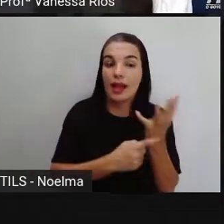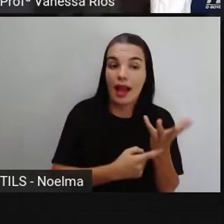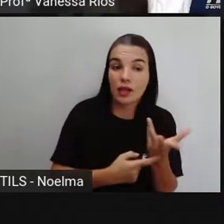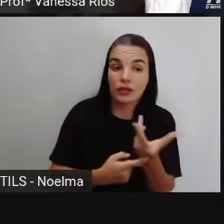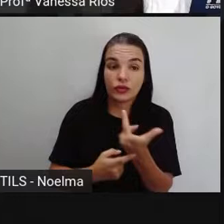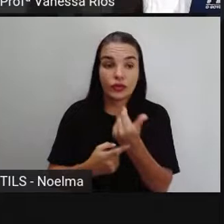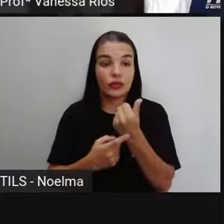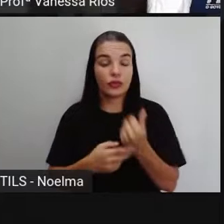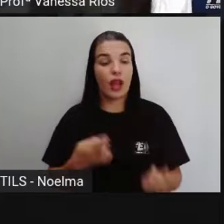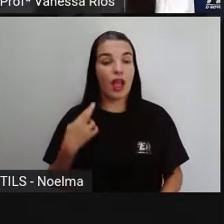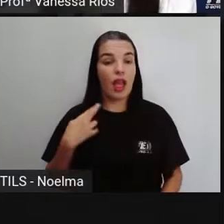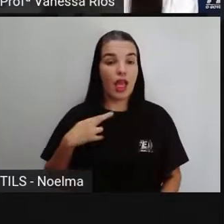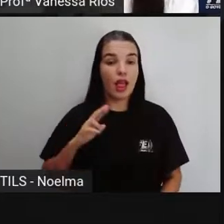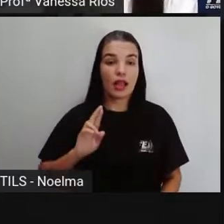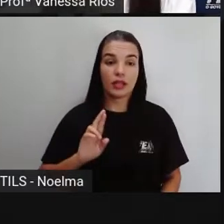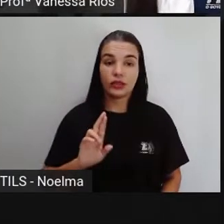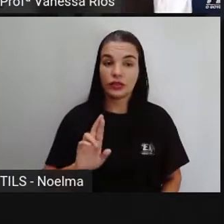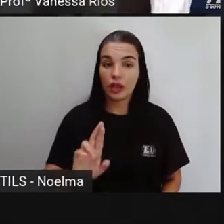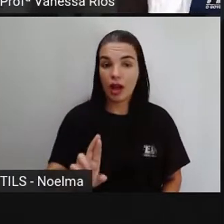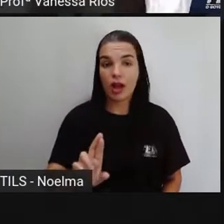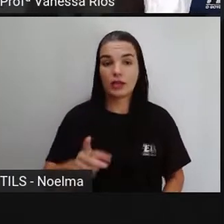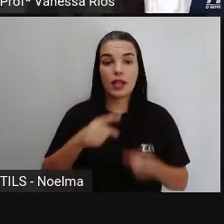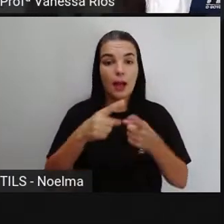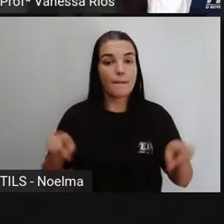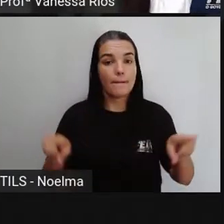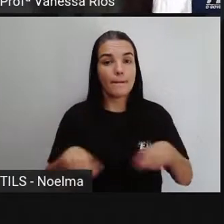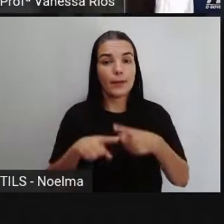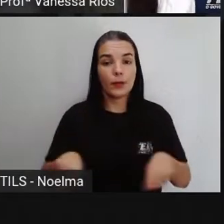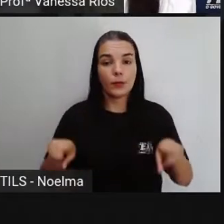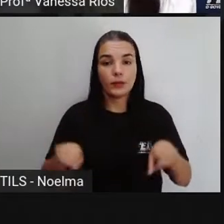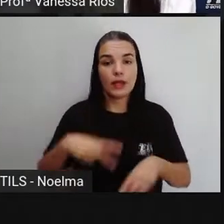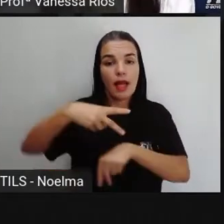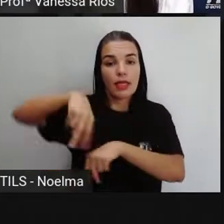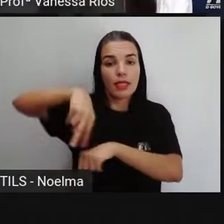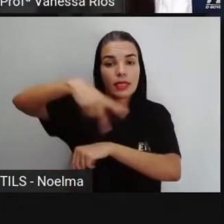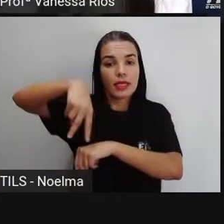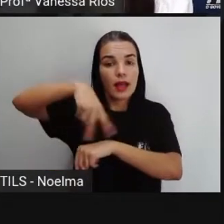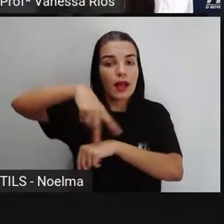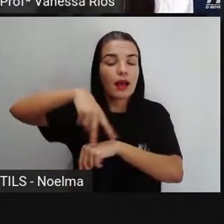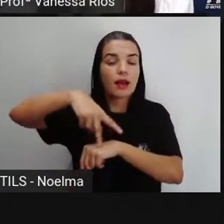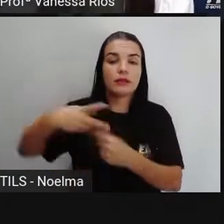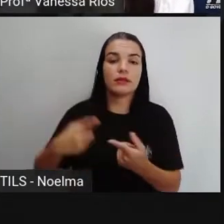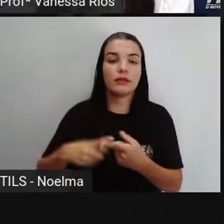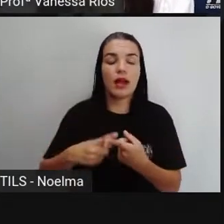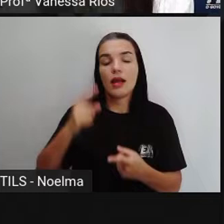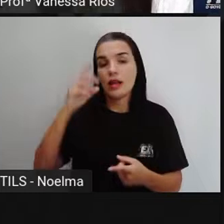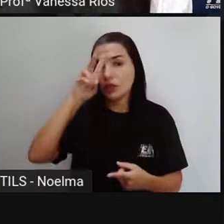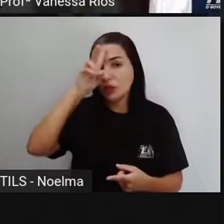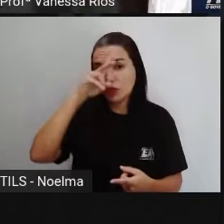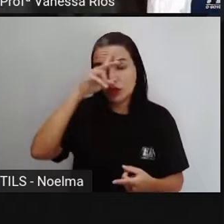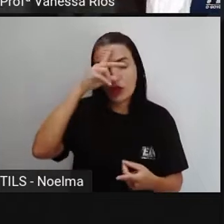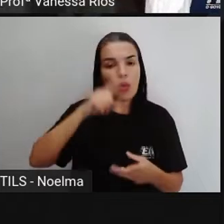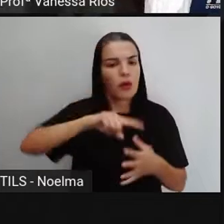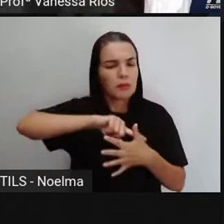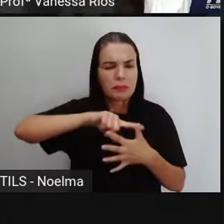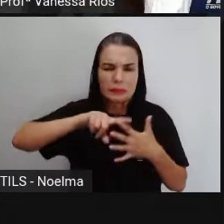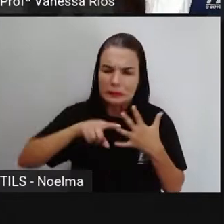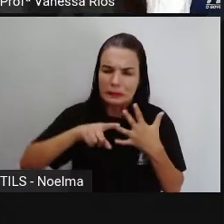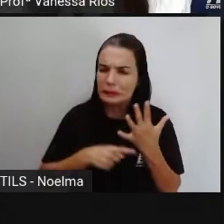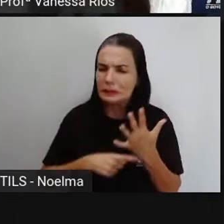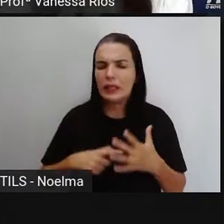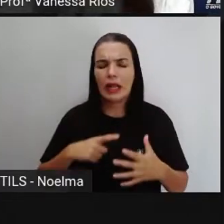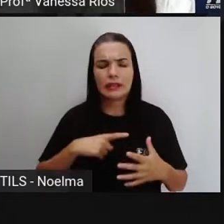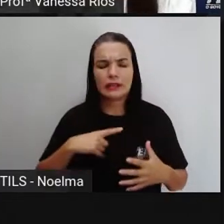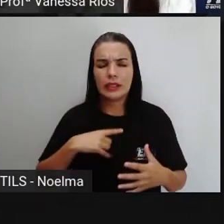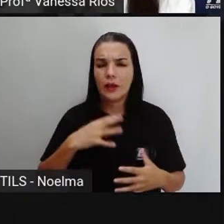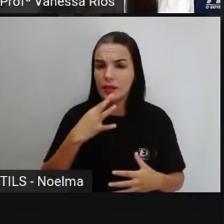e artesanatos, músicas, danças, histórias. Então, tudo que corresponde aí ao